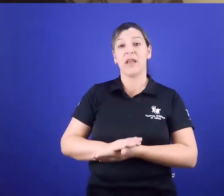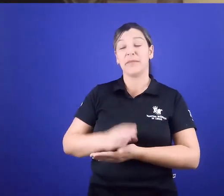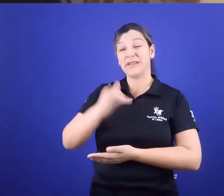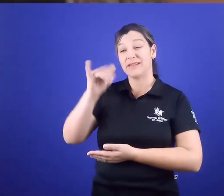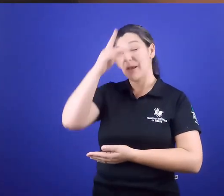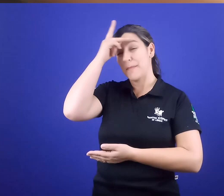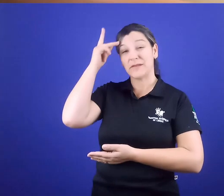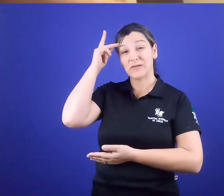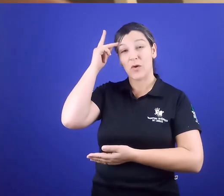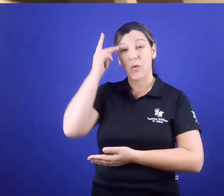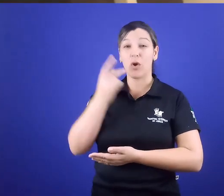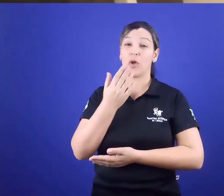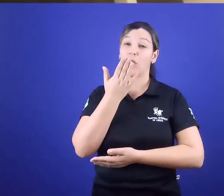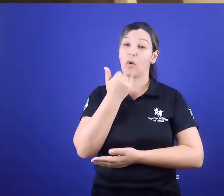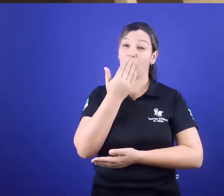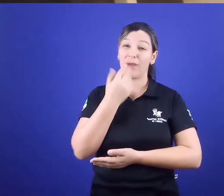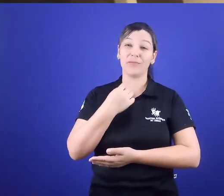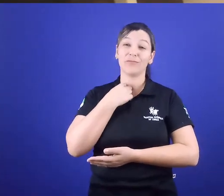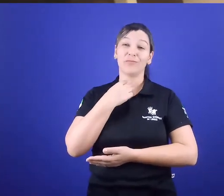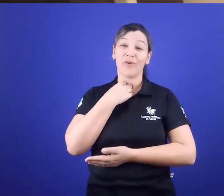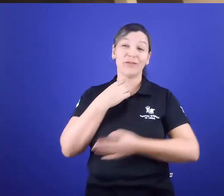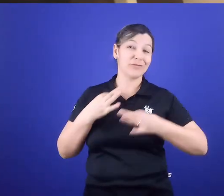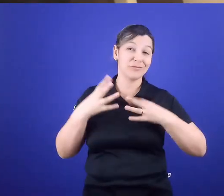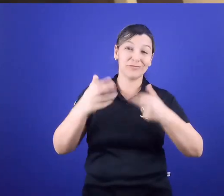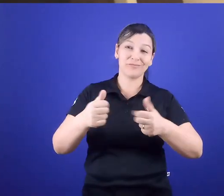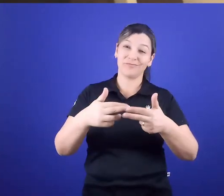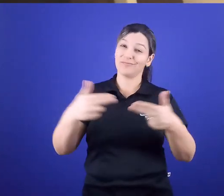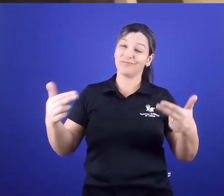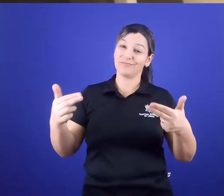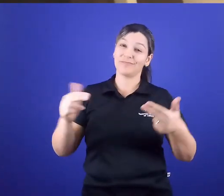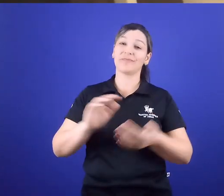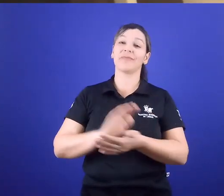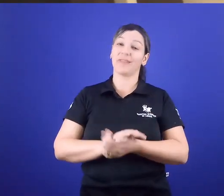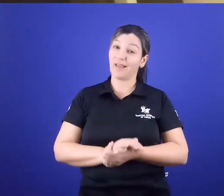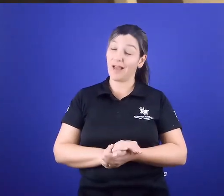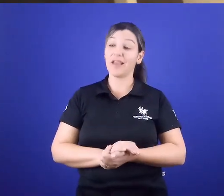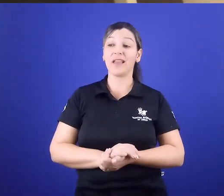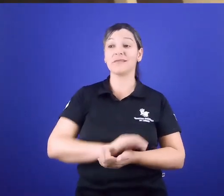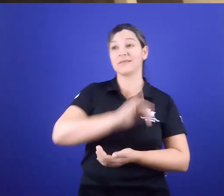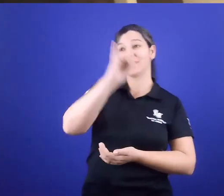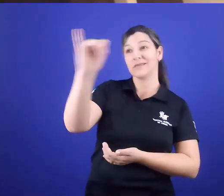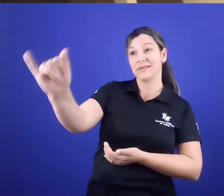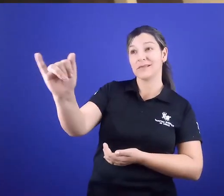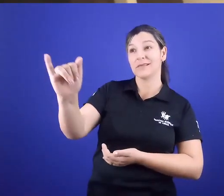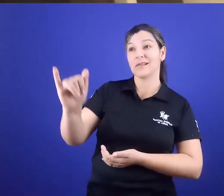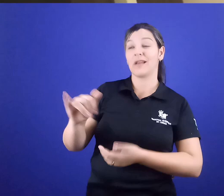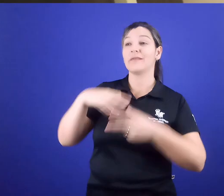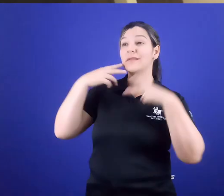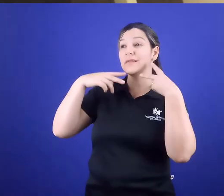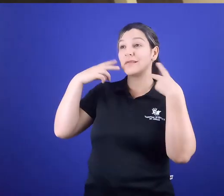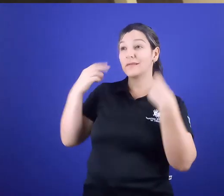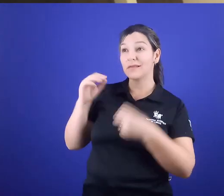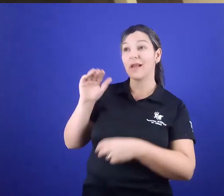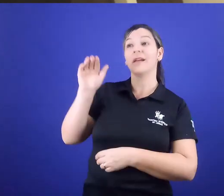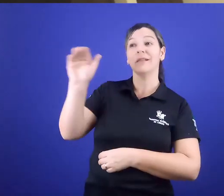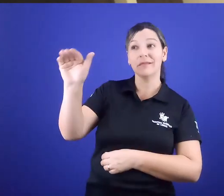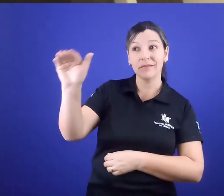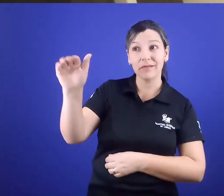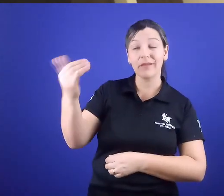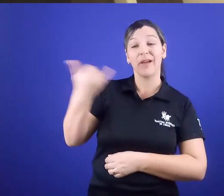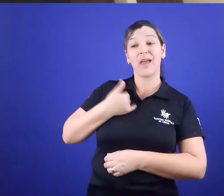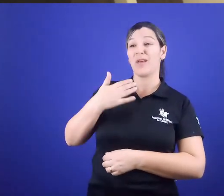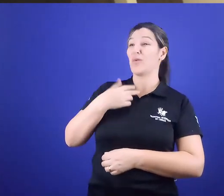vou falar com o garçom e tal, ok? É importante que esse menu siga a identidade visual do